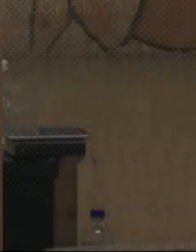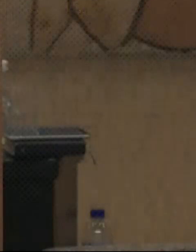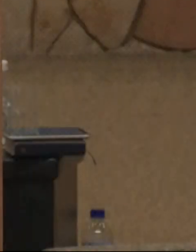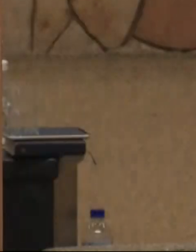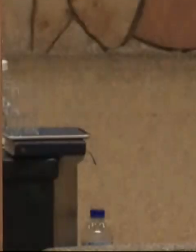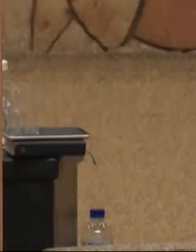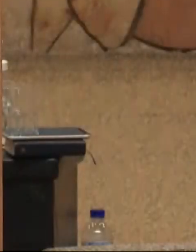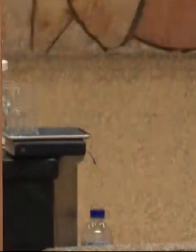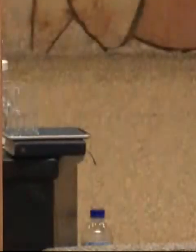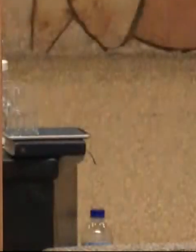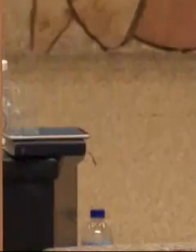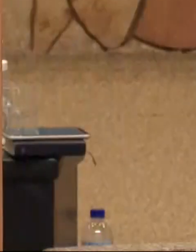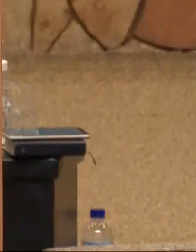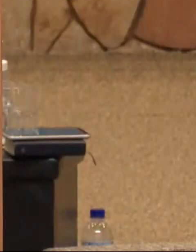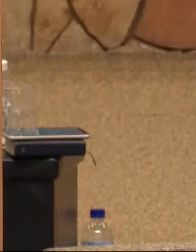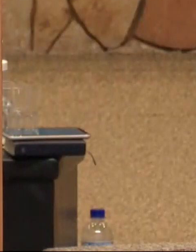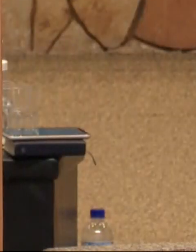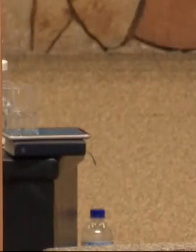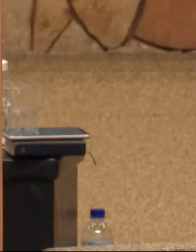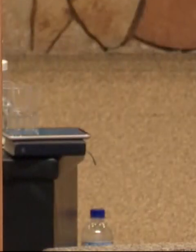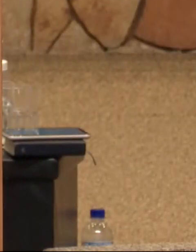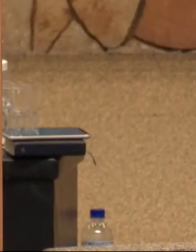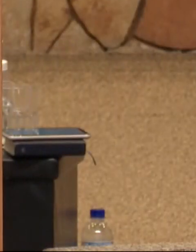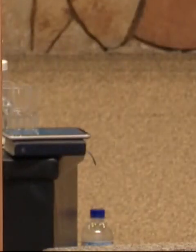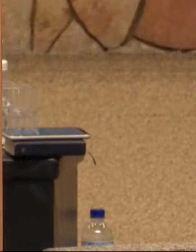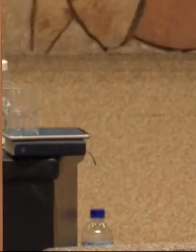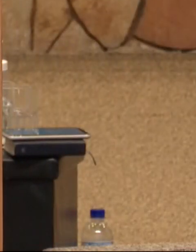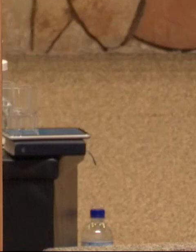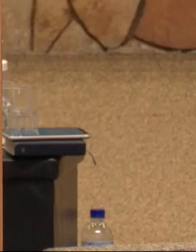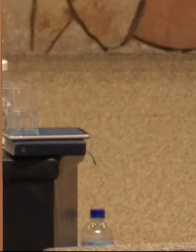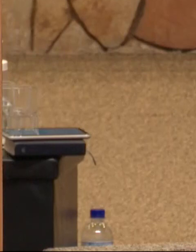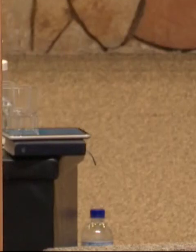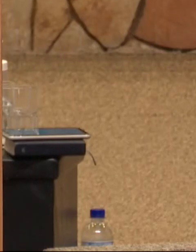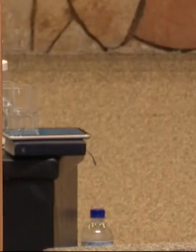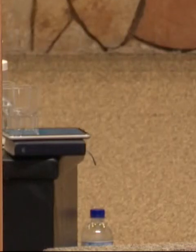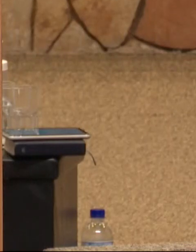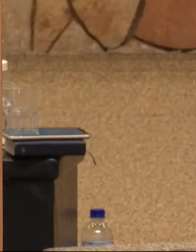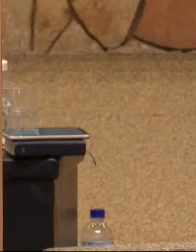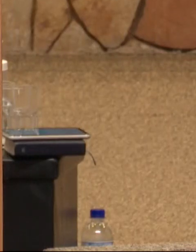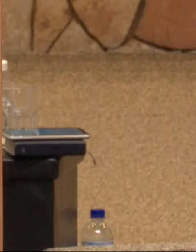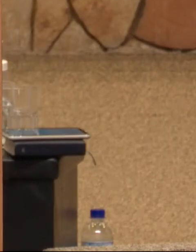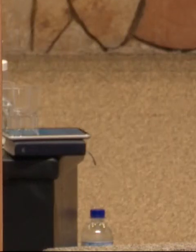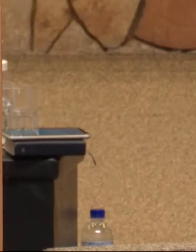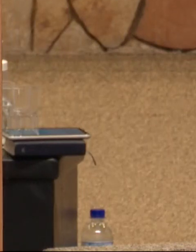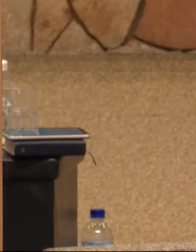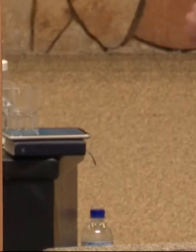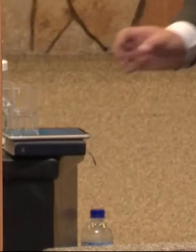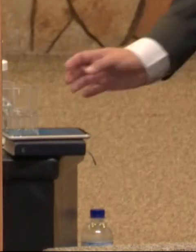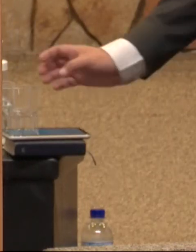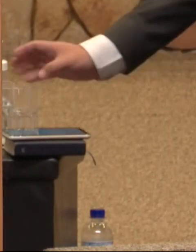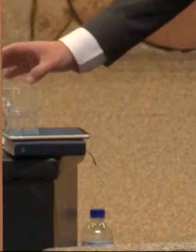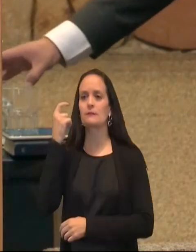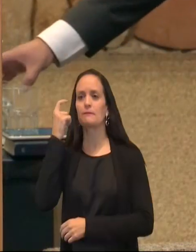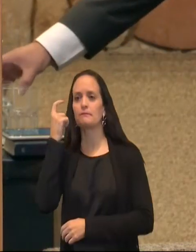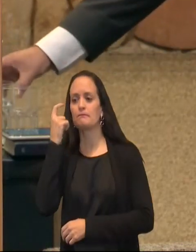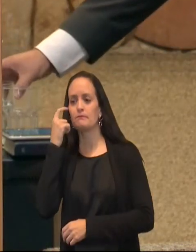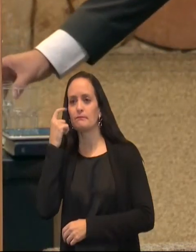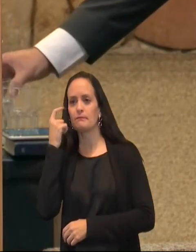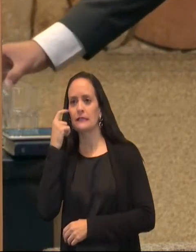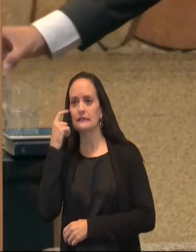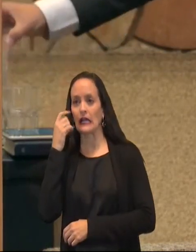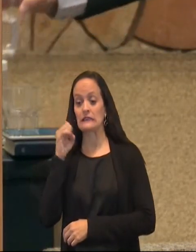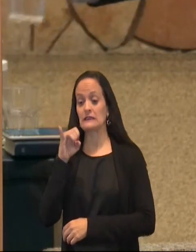conforme consta nesse encarte, até amanhã, caso o irmão ou a irmã identifique